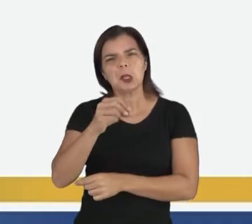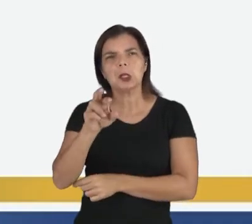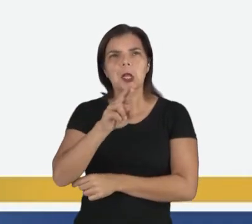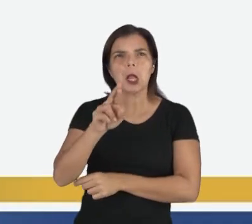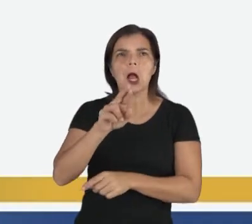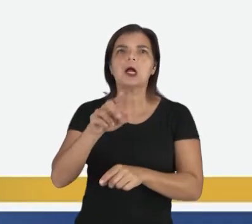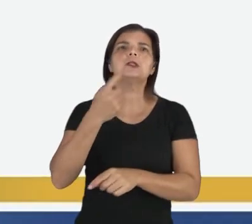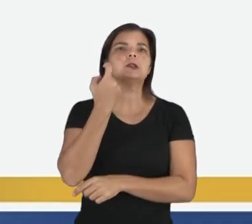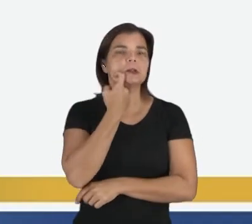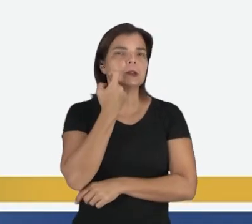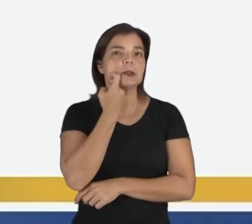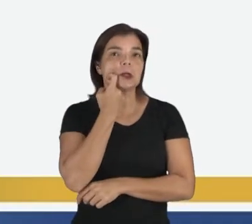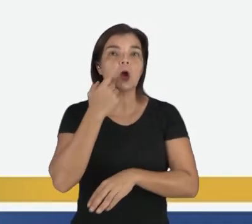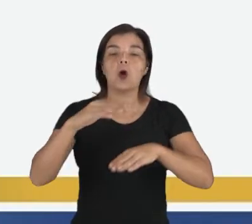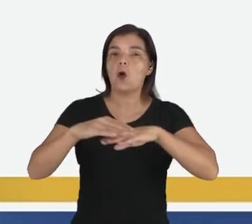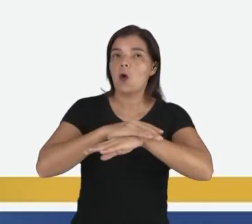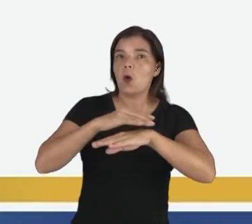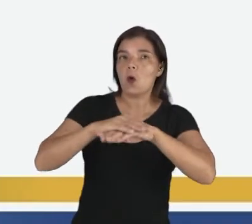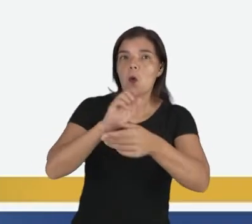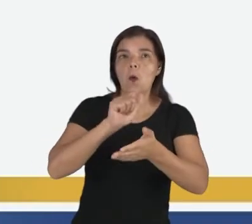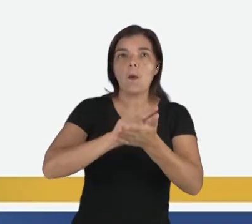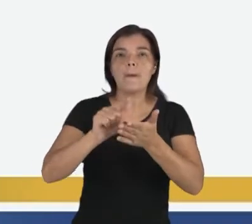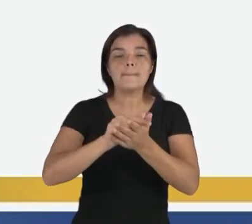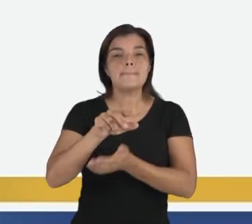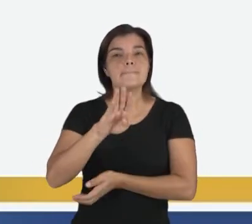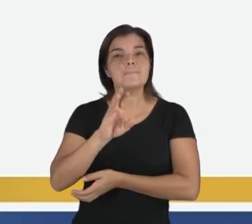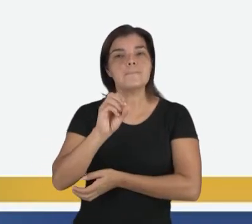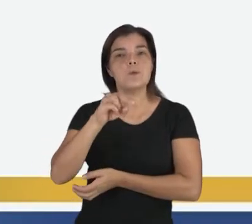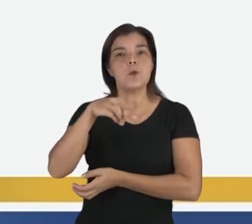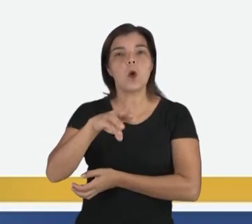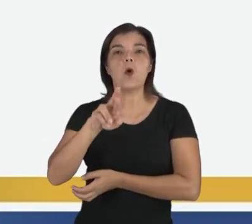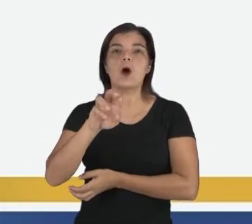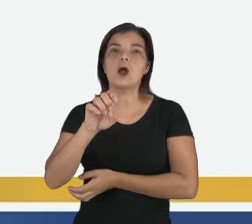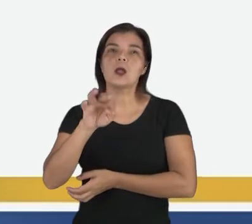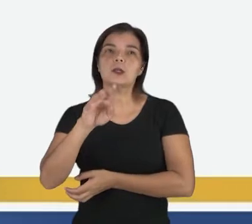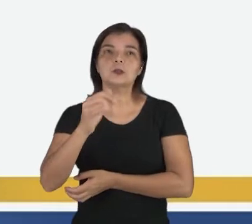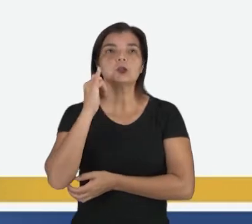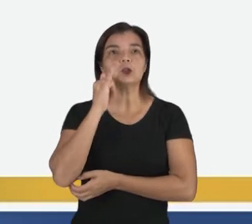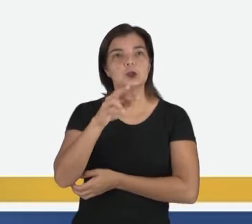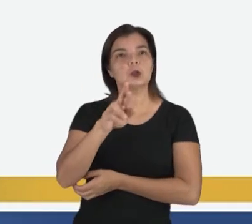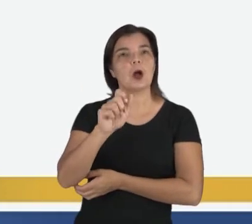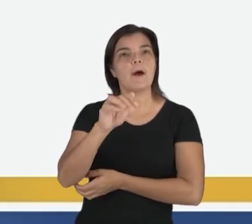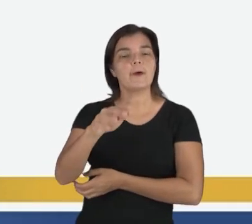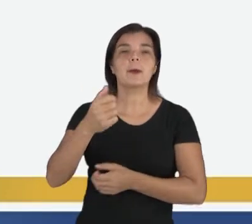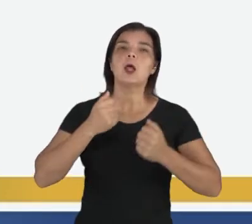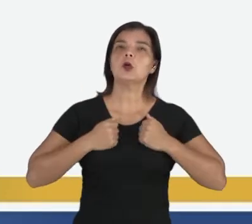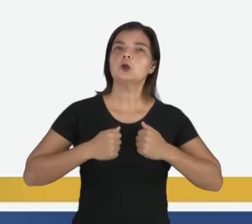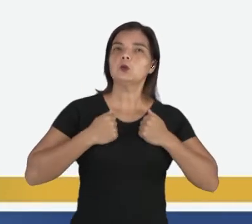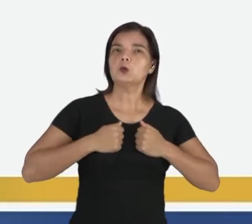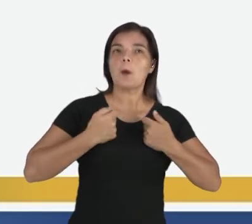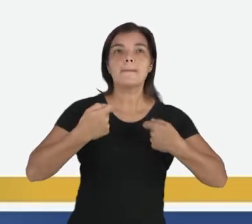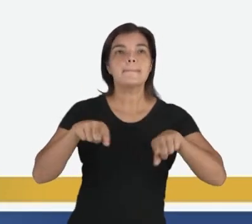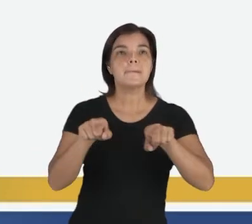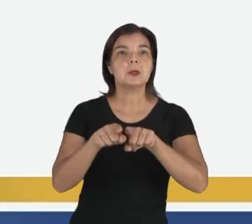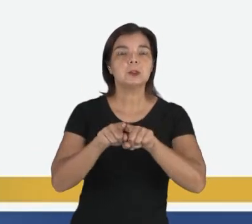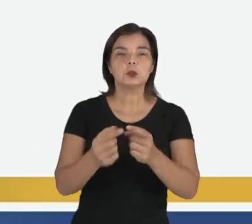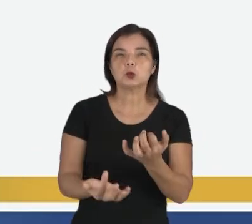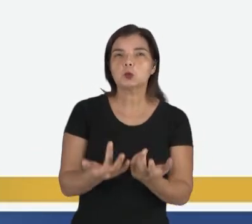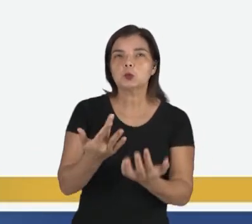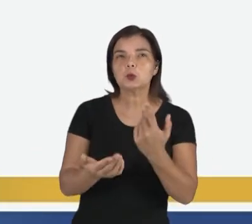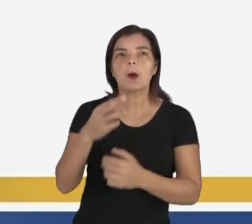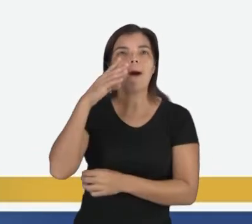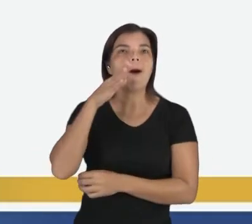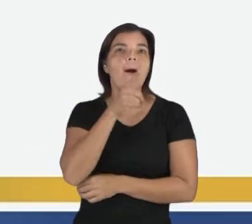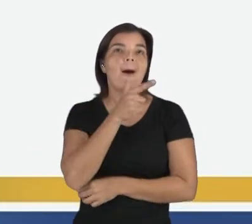às sextas-feiras. Engraxo lá no Bom Retiro, conta Rafael. Para tomar banho, eles precisam esquentar